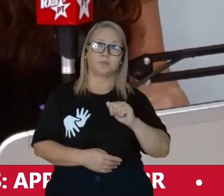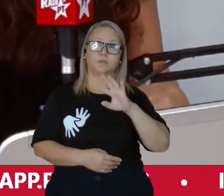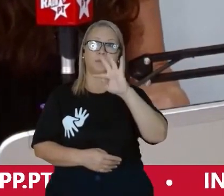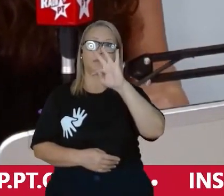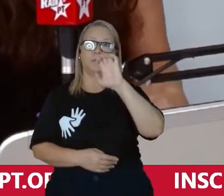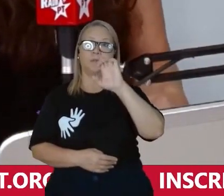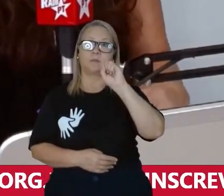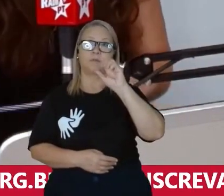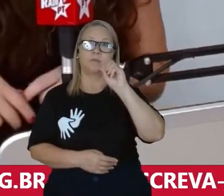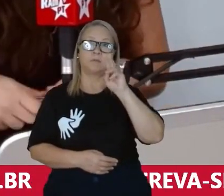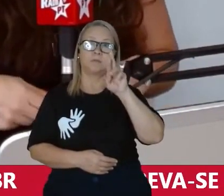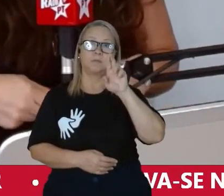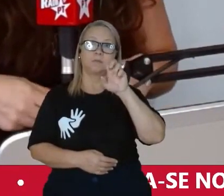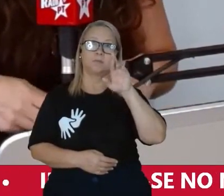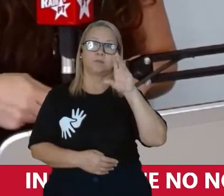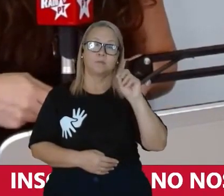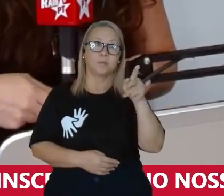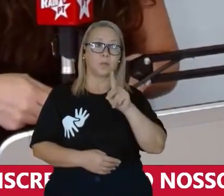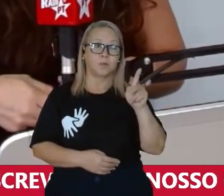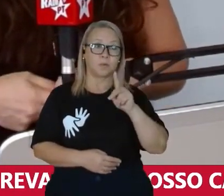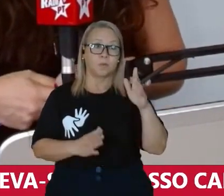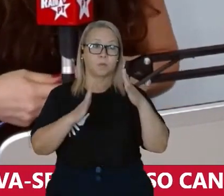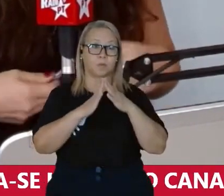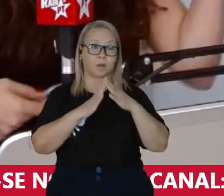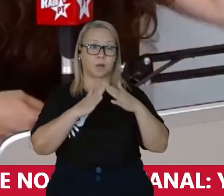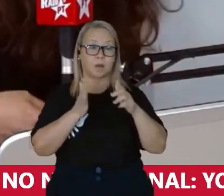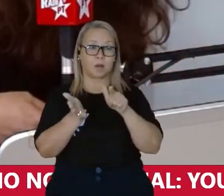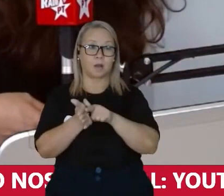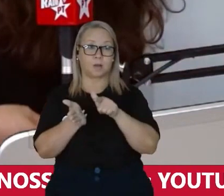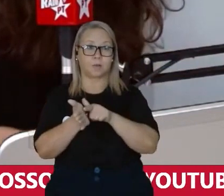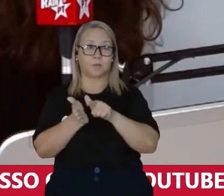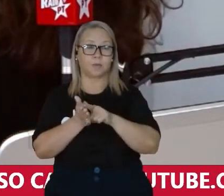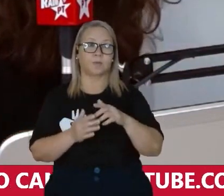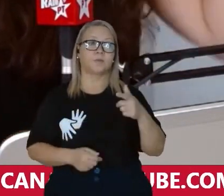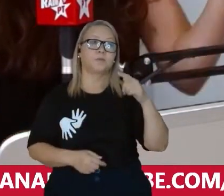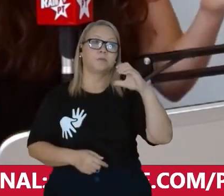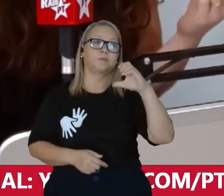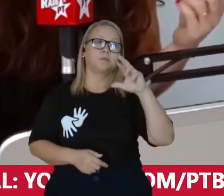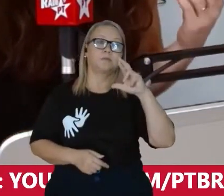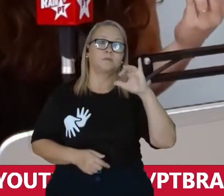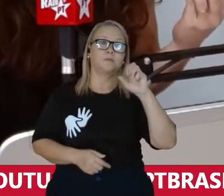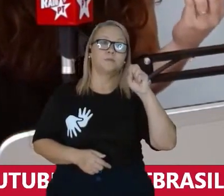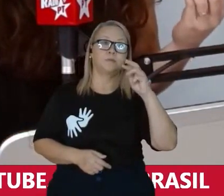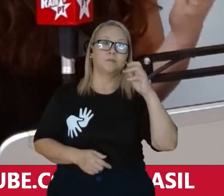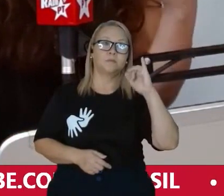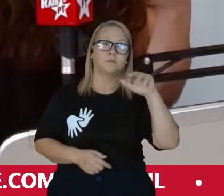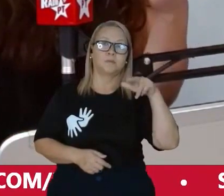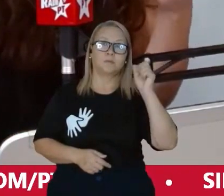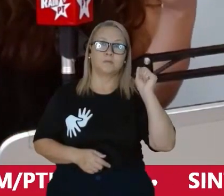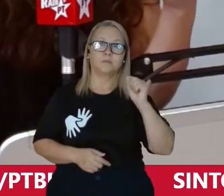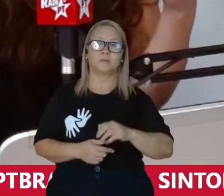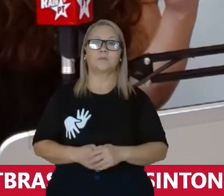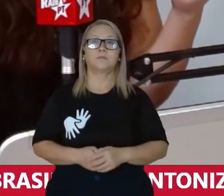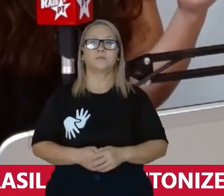Casa de Papel. A Cristina Boesch, acho que é Boesch ou Boesch, não sei, pergunta, e eu